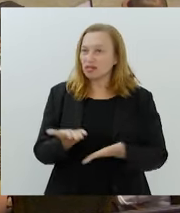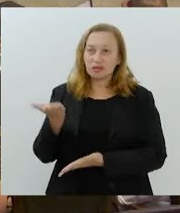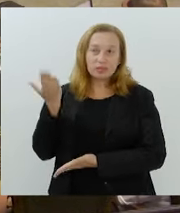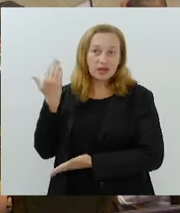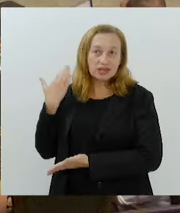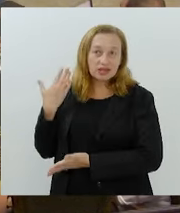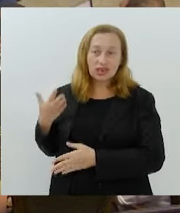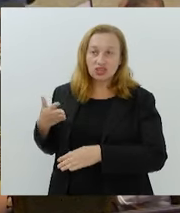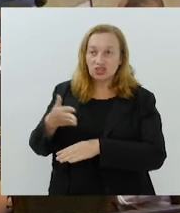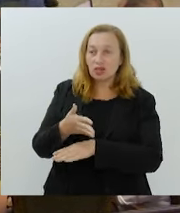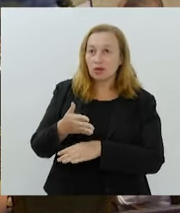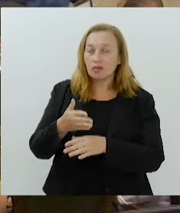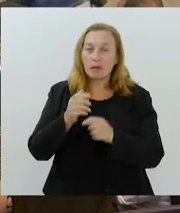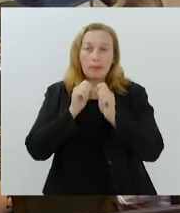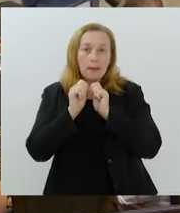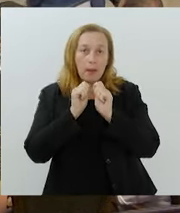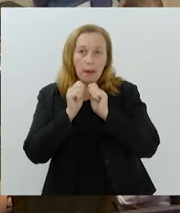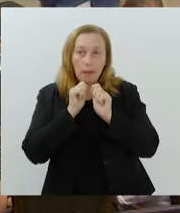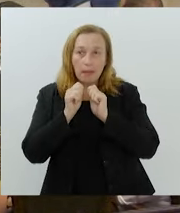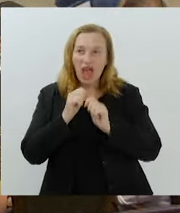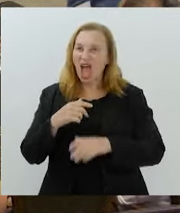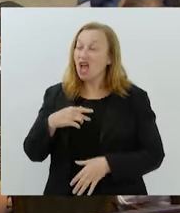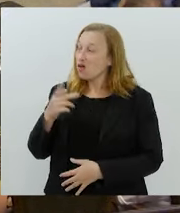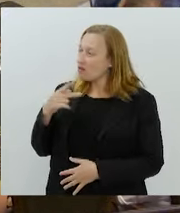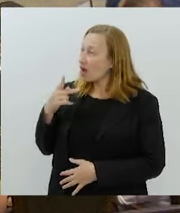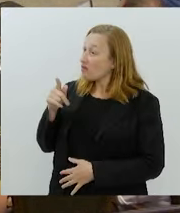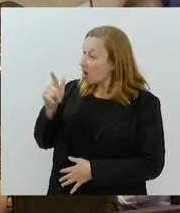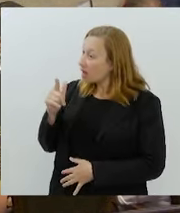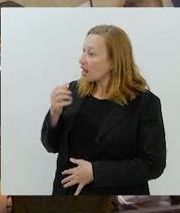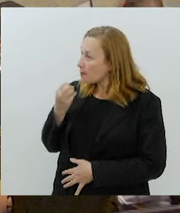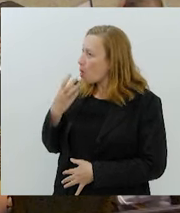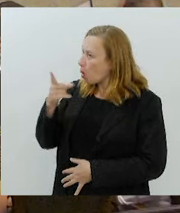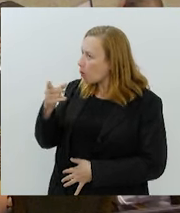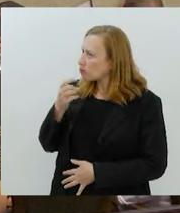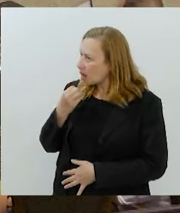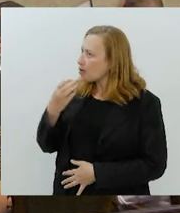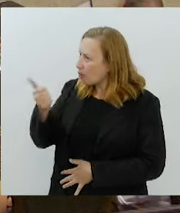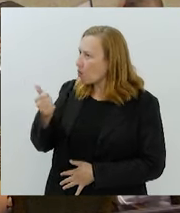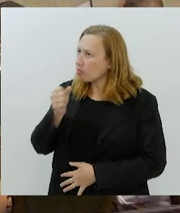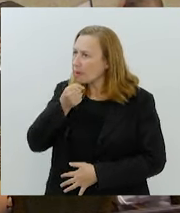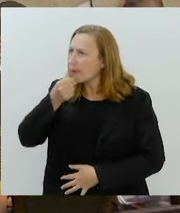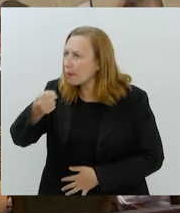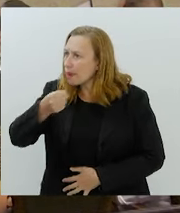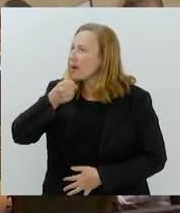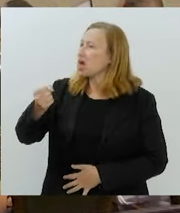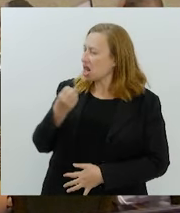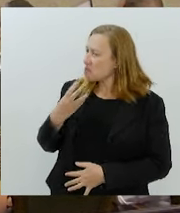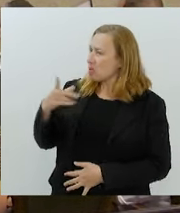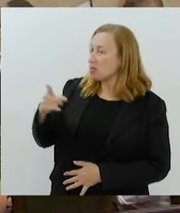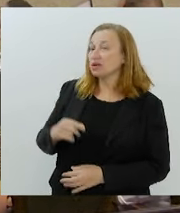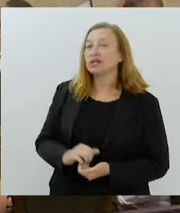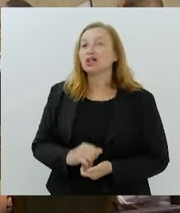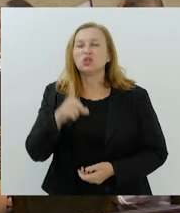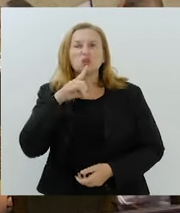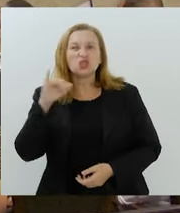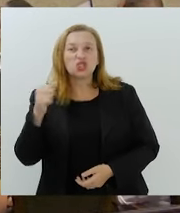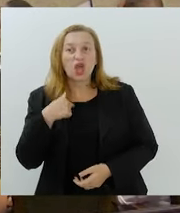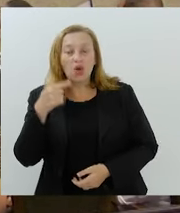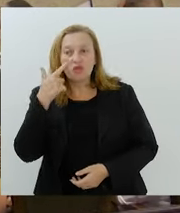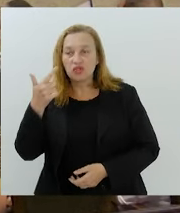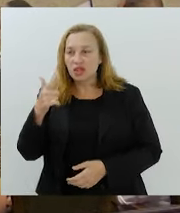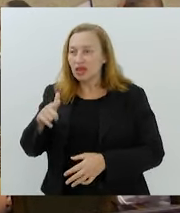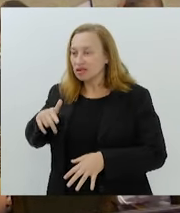fazer reportagens, e eu dizia, nossa, esse cara tem talento, esse cara é bom. E num dia eu vi o André